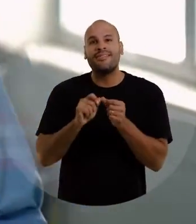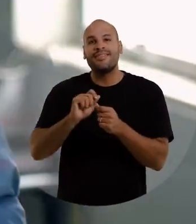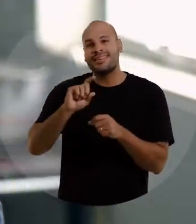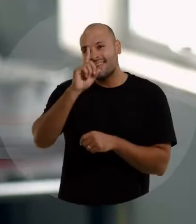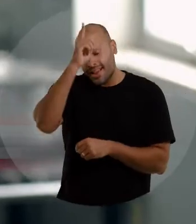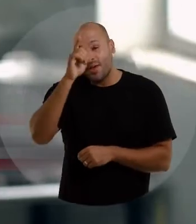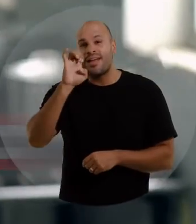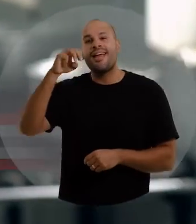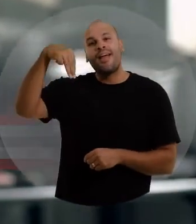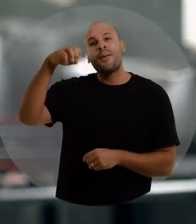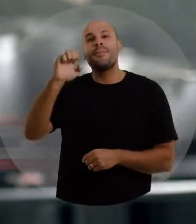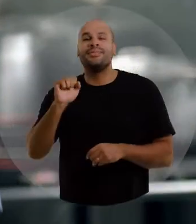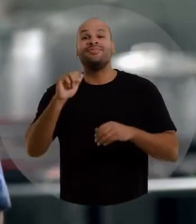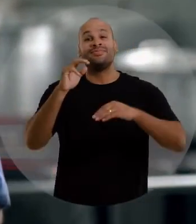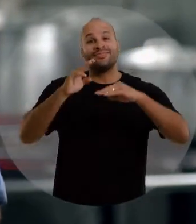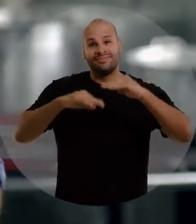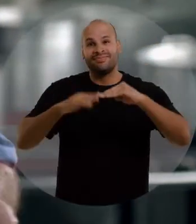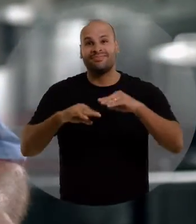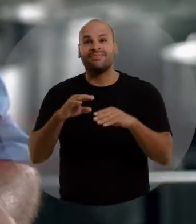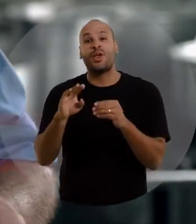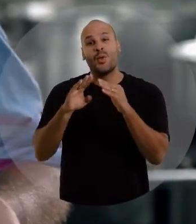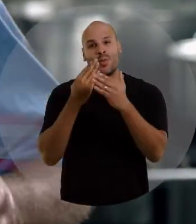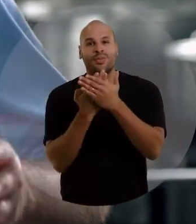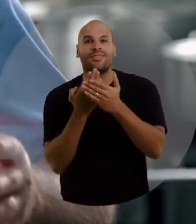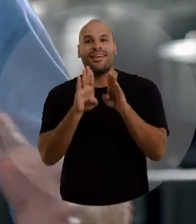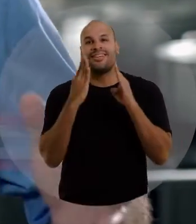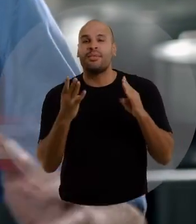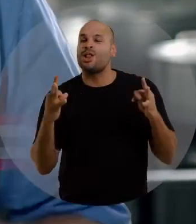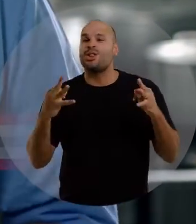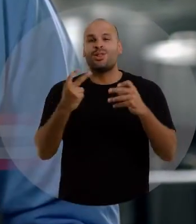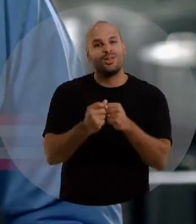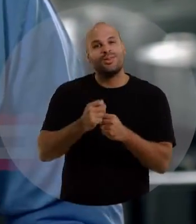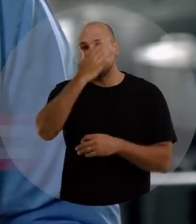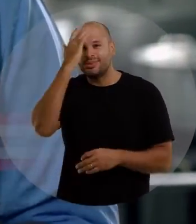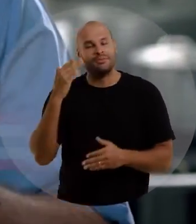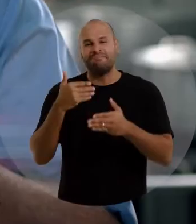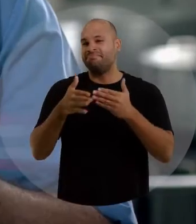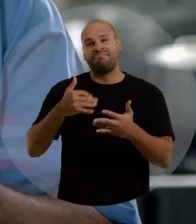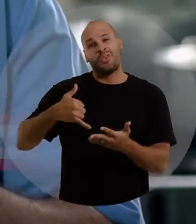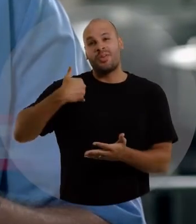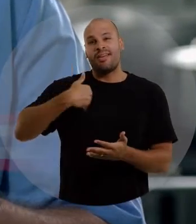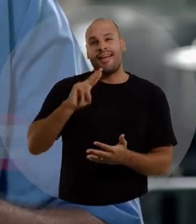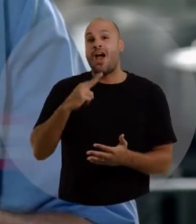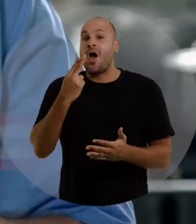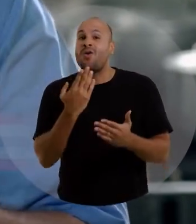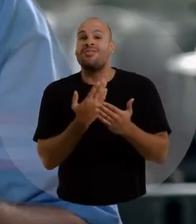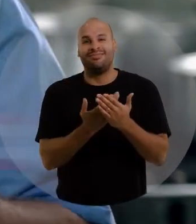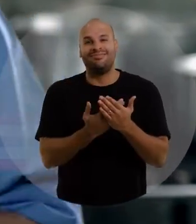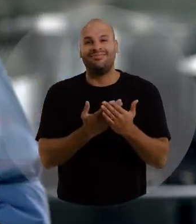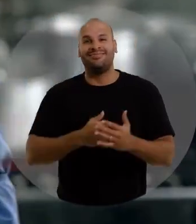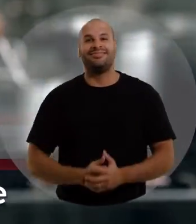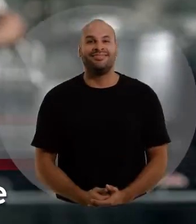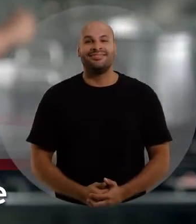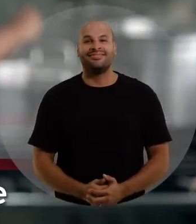criamos os IEMAs vocacionais, escolas abertas para todas as pessoas, independente da idade e do